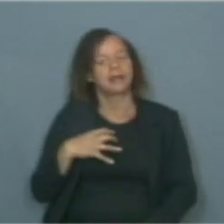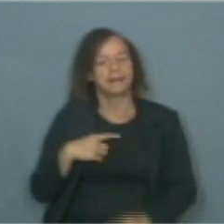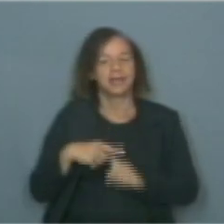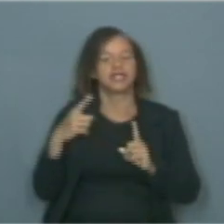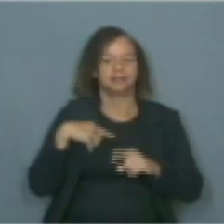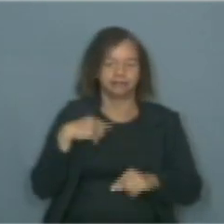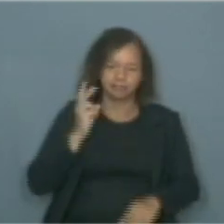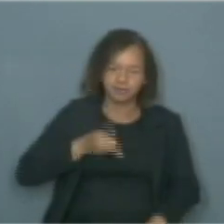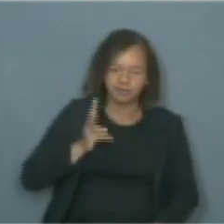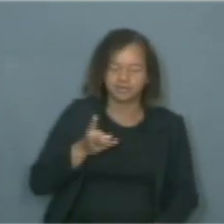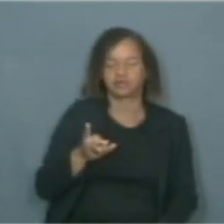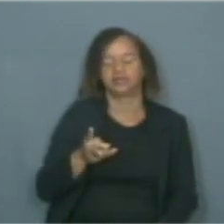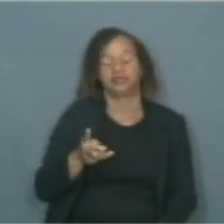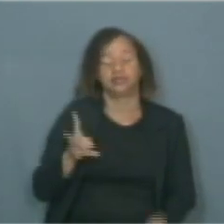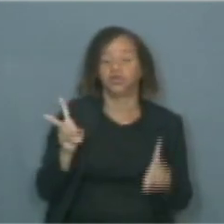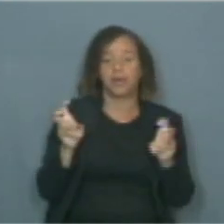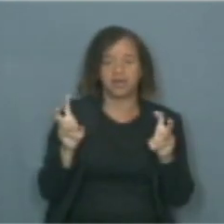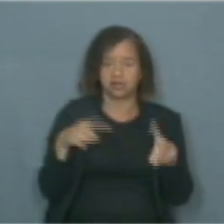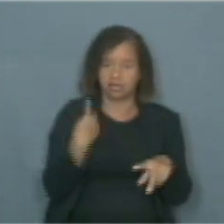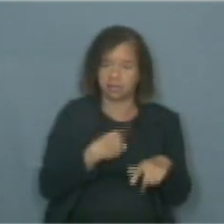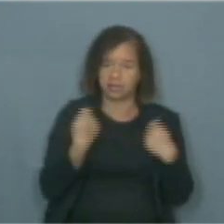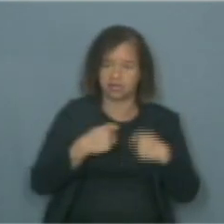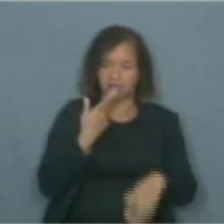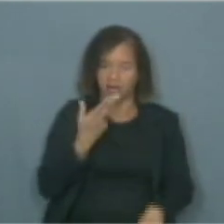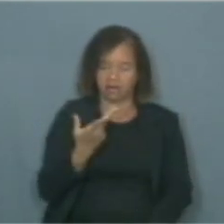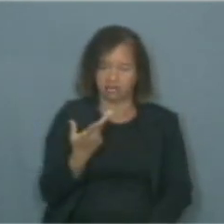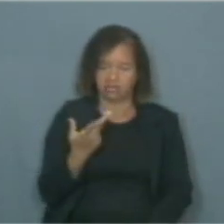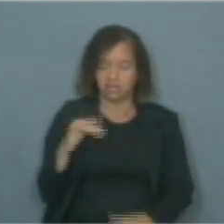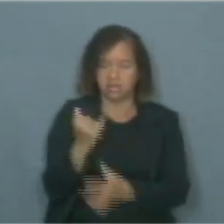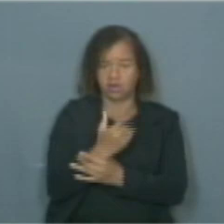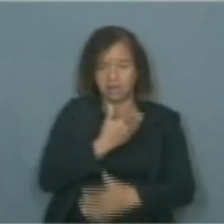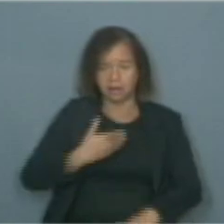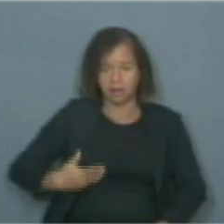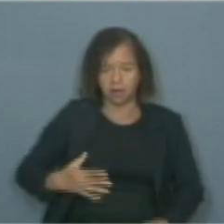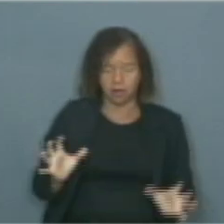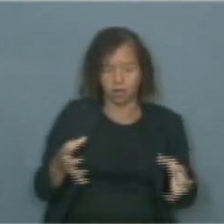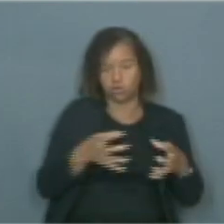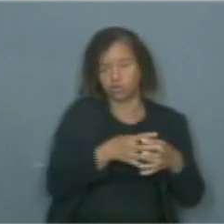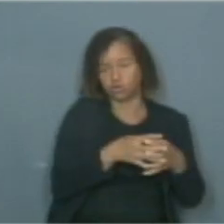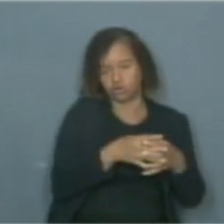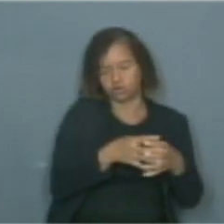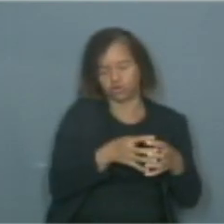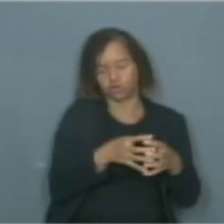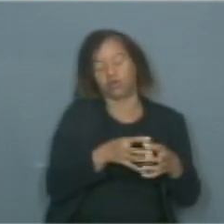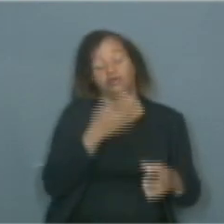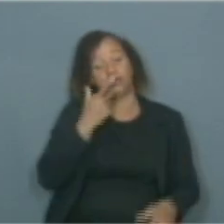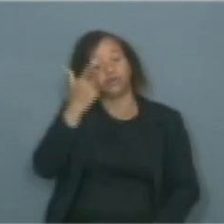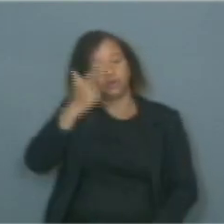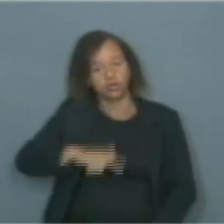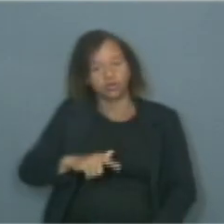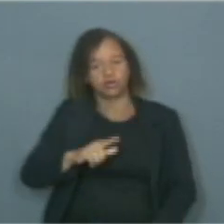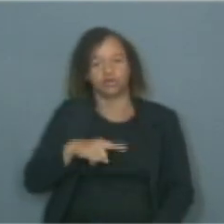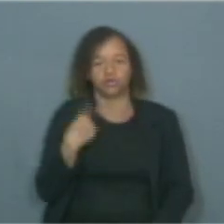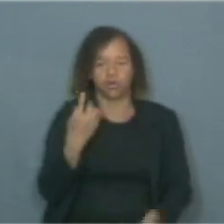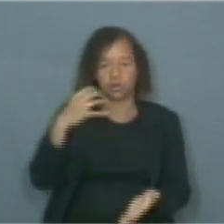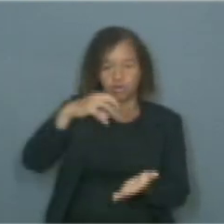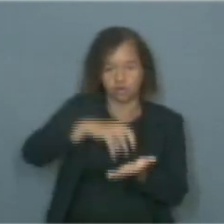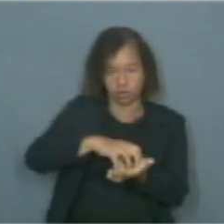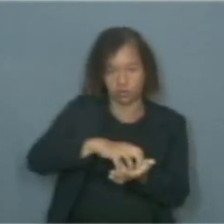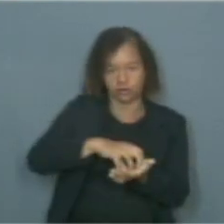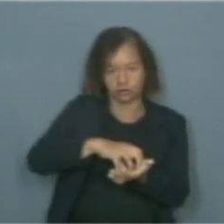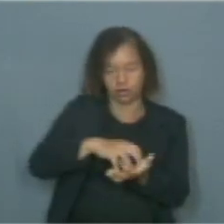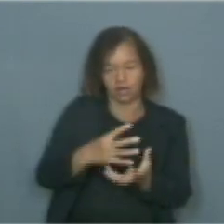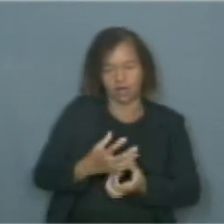enfrentada. É sobre isso que a gente precisa falar. Segurança pública é um conjunto. Então, repito, o nosso centro de